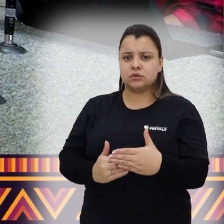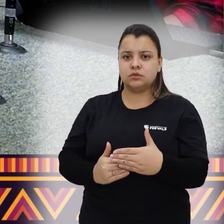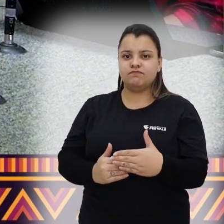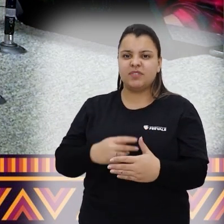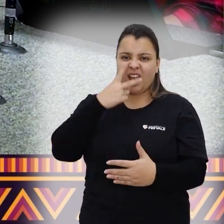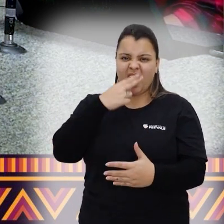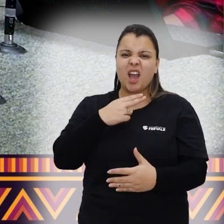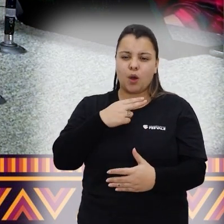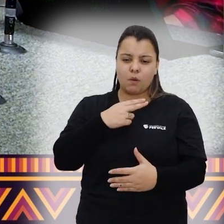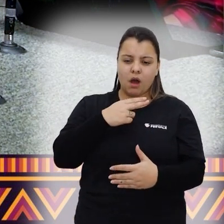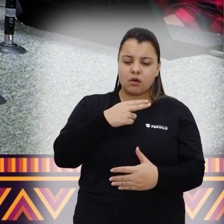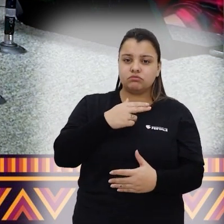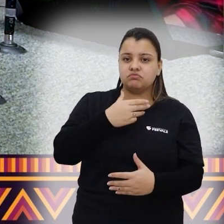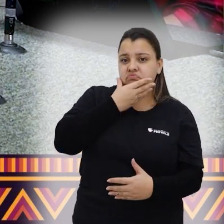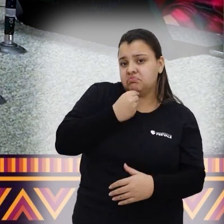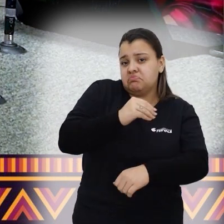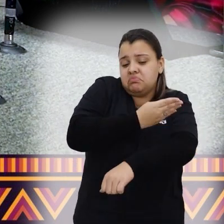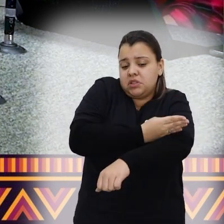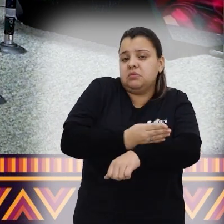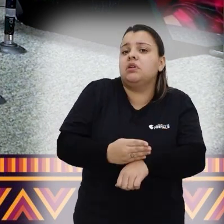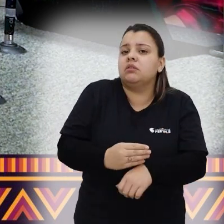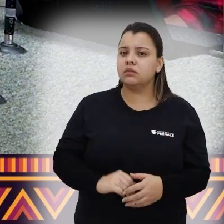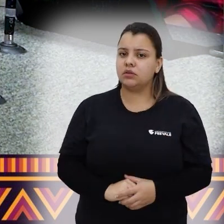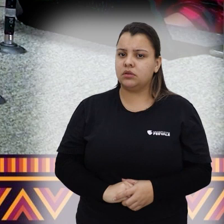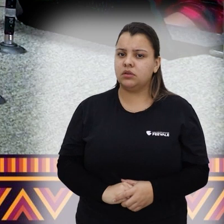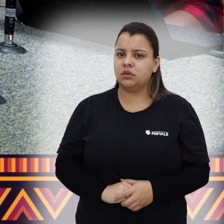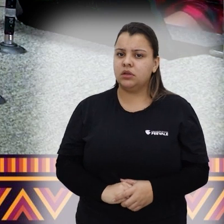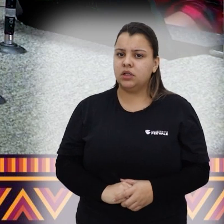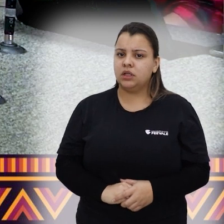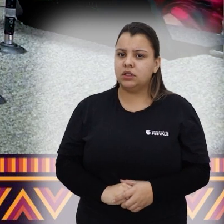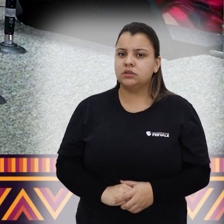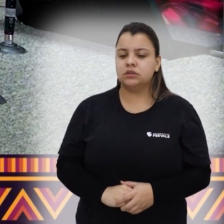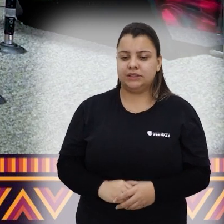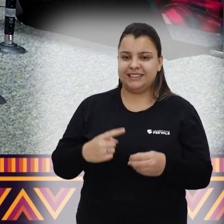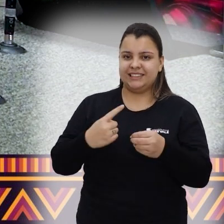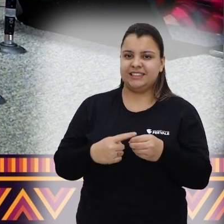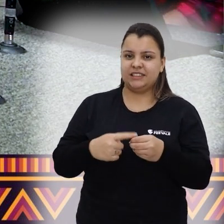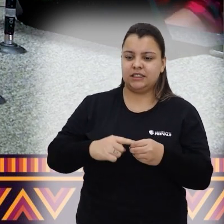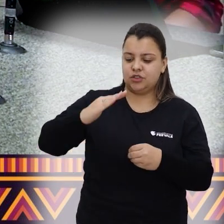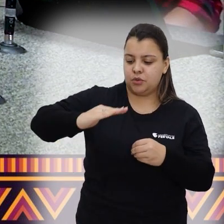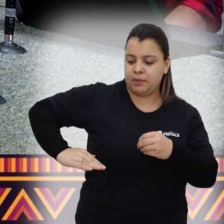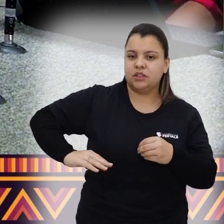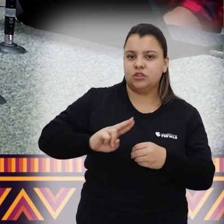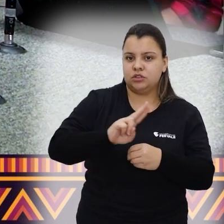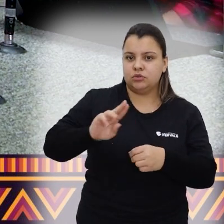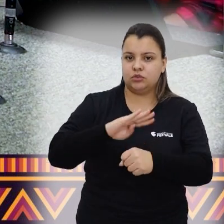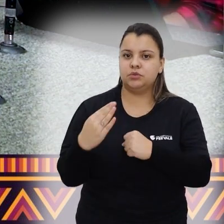menino branco. Por mais que bairro era esse, bem? Na Cidade Baixa. Na Cidade Baixa. Por mais